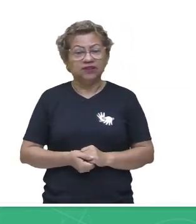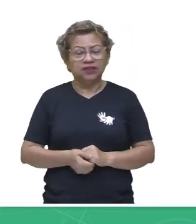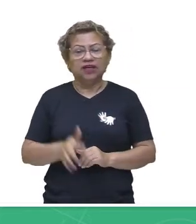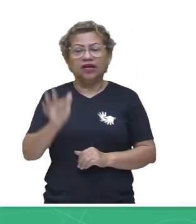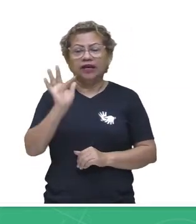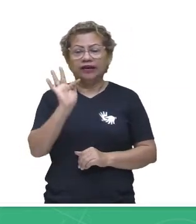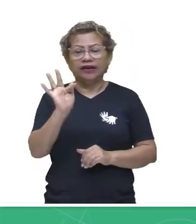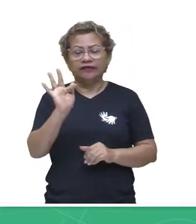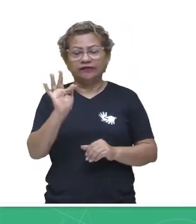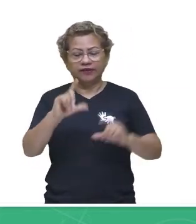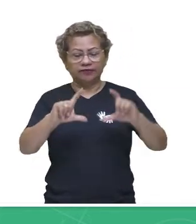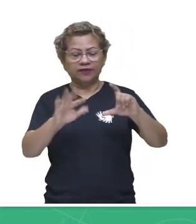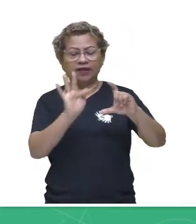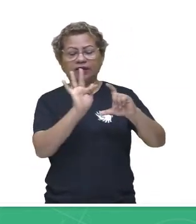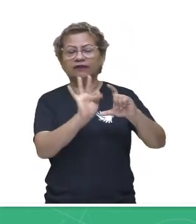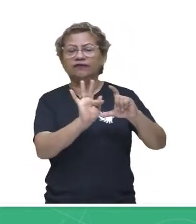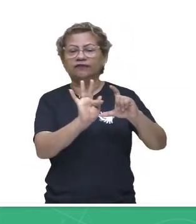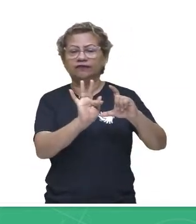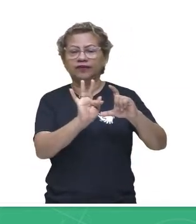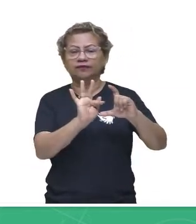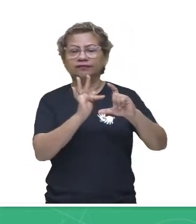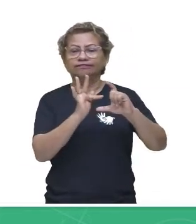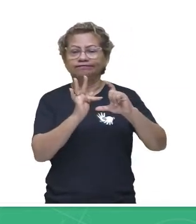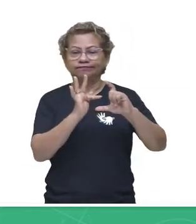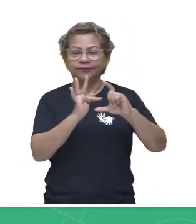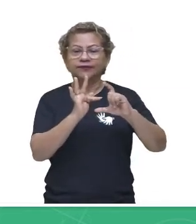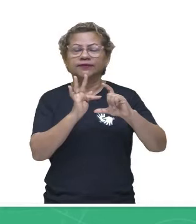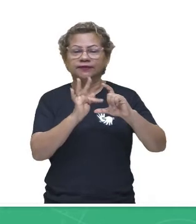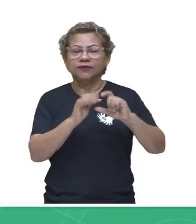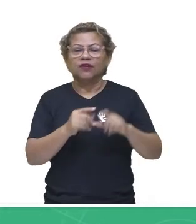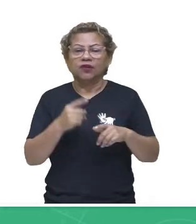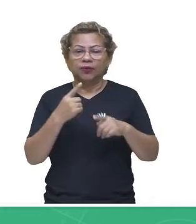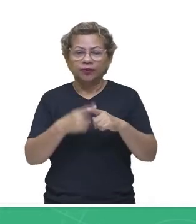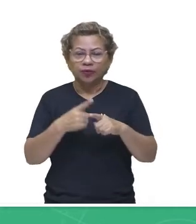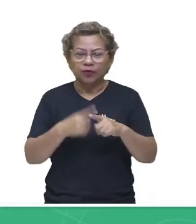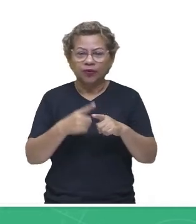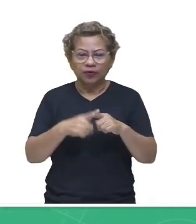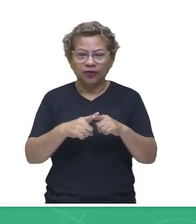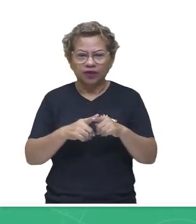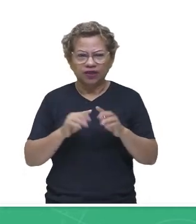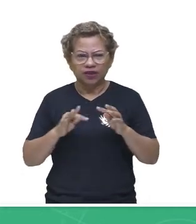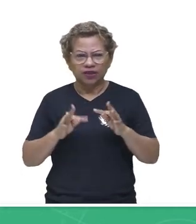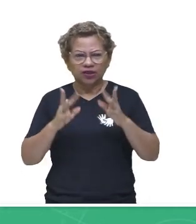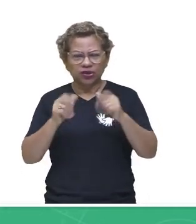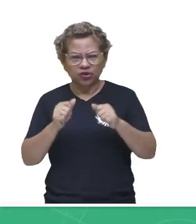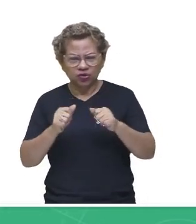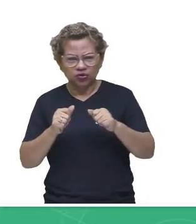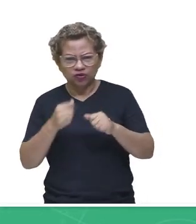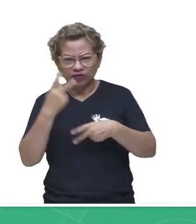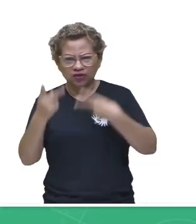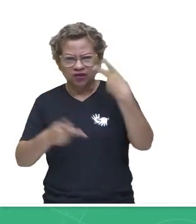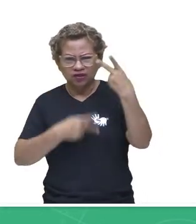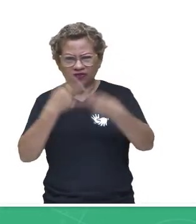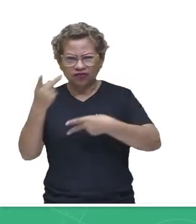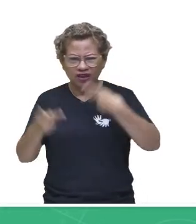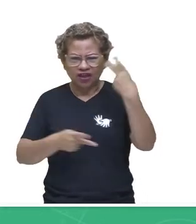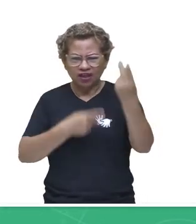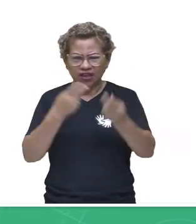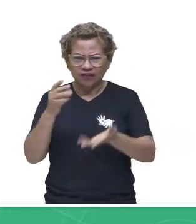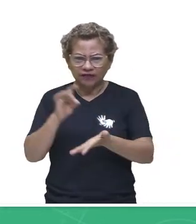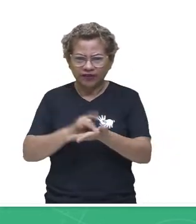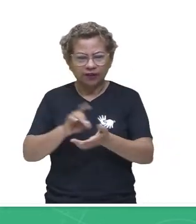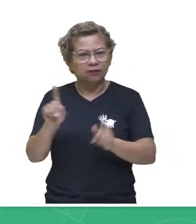é falsa? Porque o que era dito pela Bíblia e pela Igreja era verdade. Então não existia uma investigação nesse